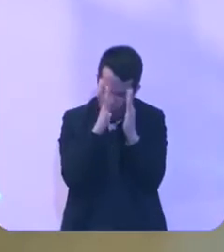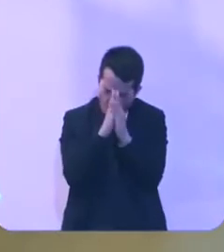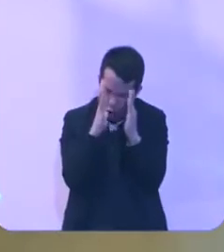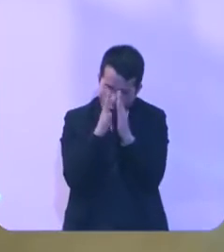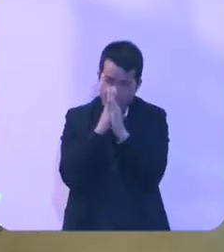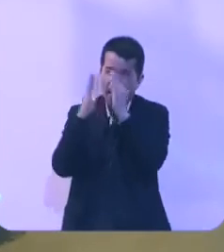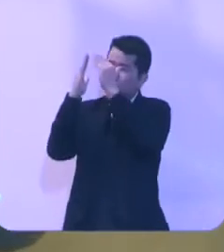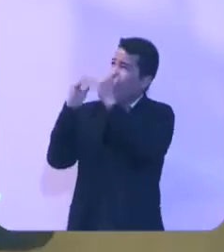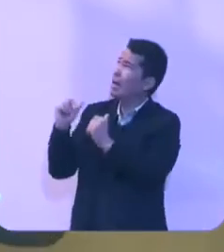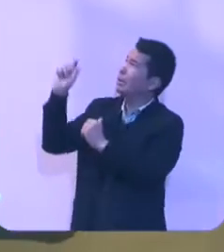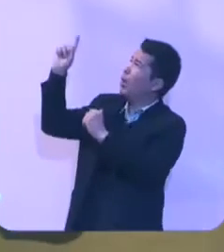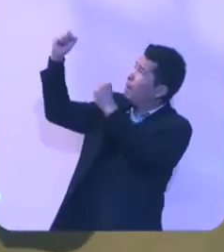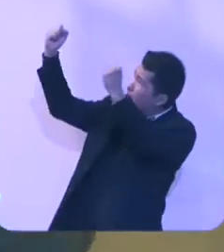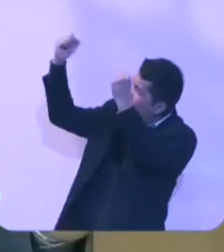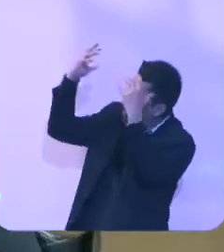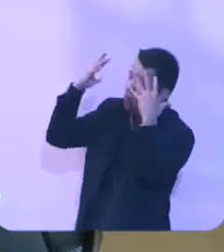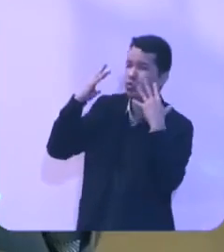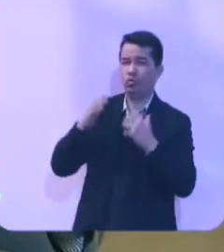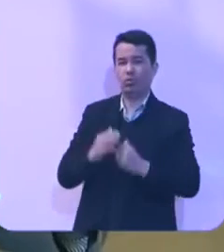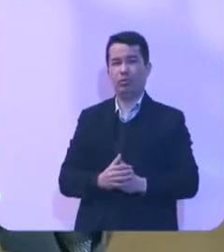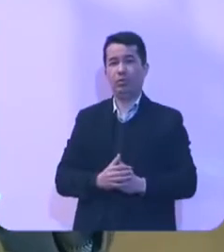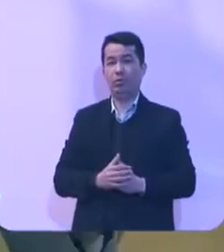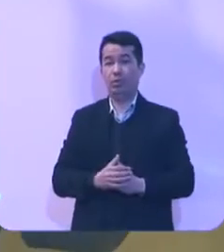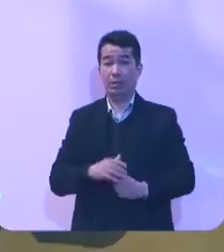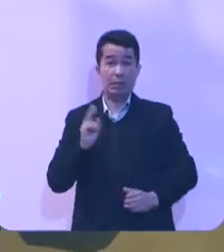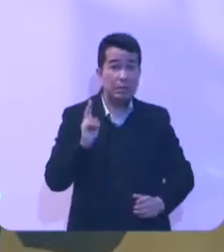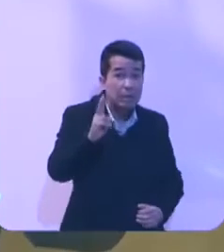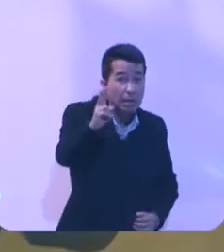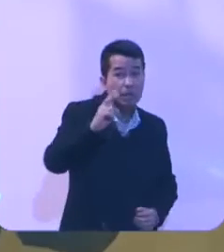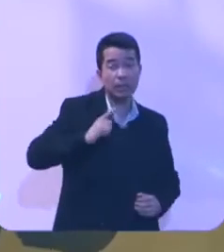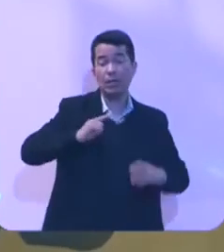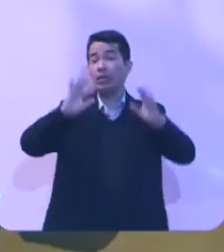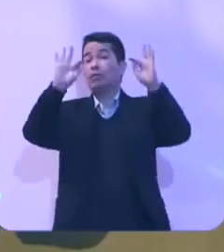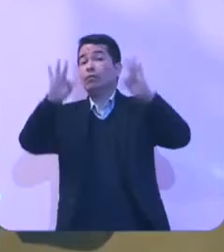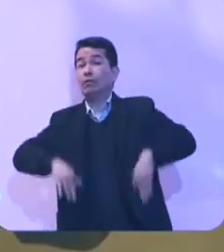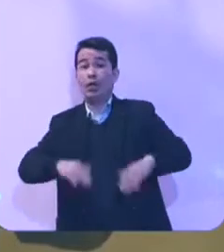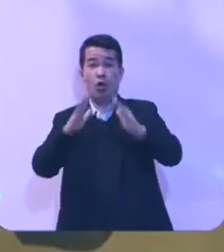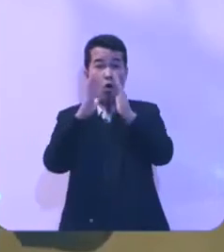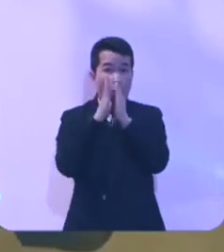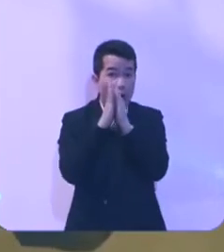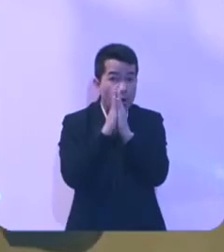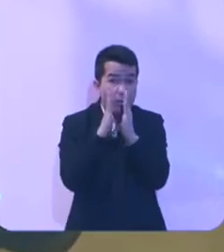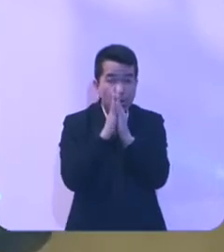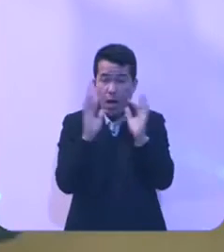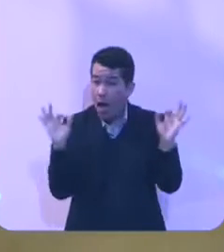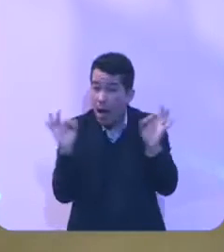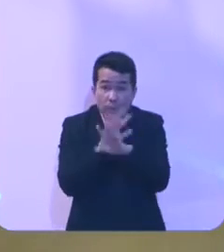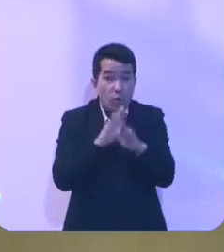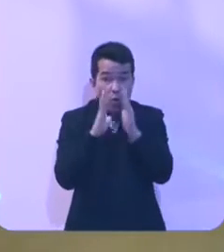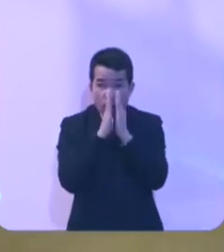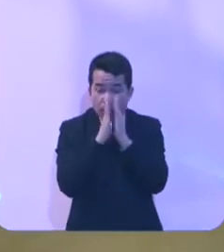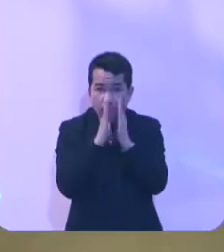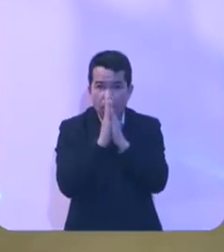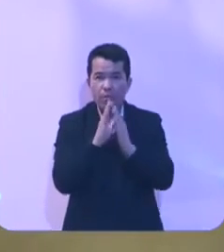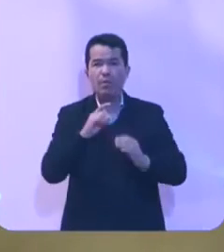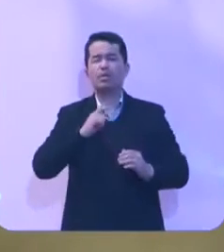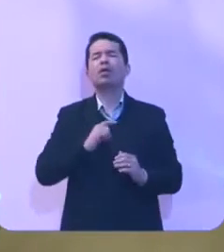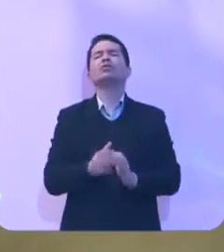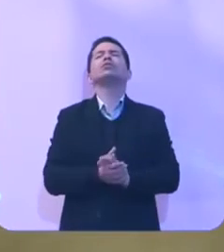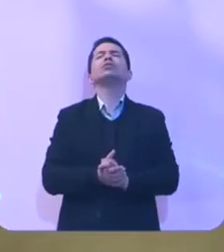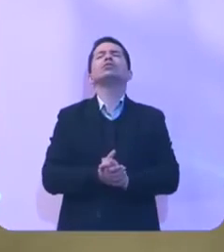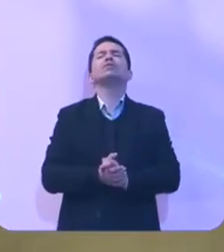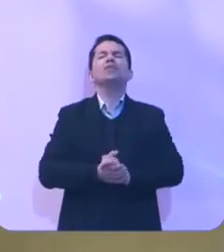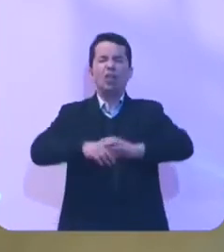batalha. Quando a oração terminava, a primeira expressão de fé eram os gritos